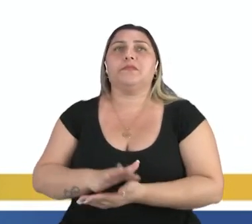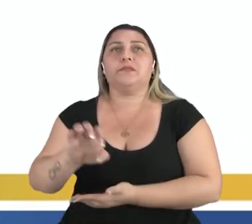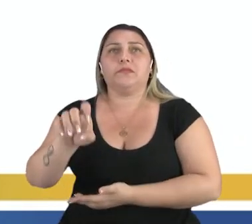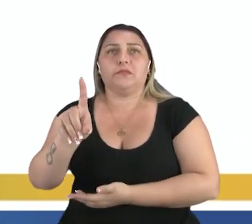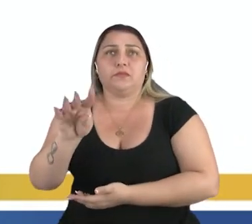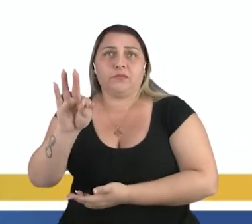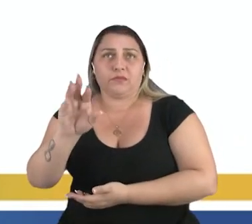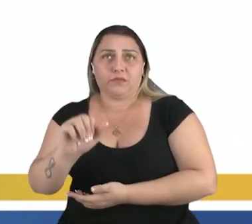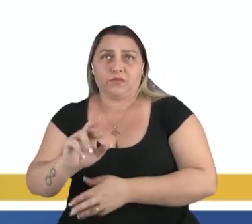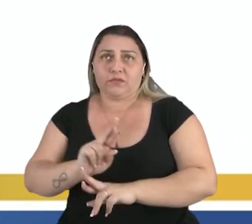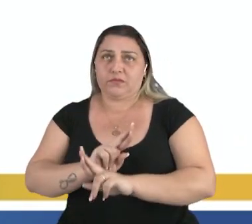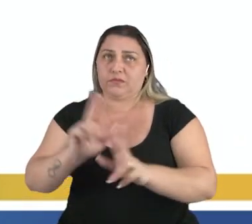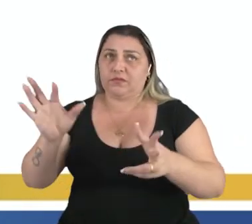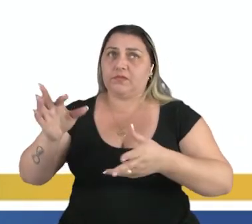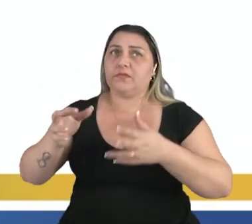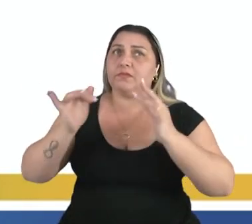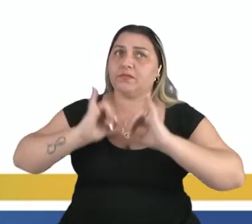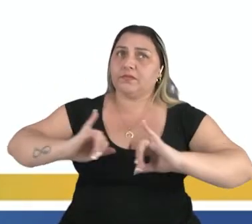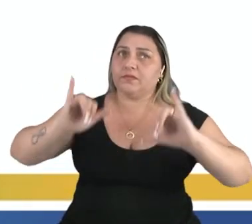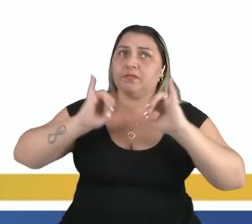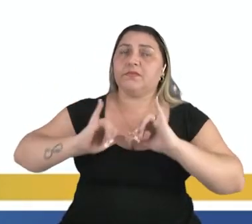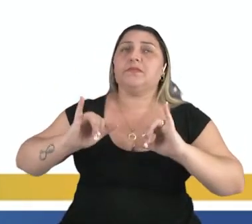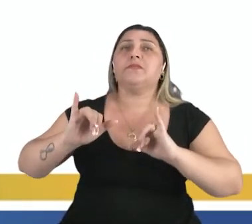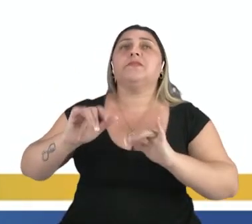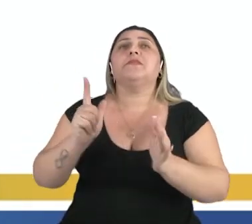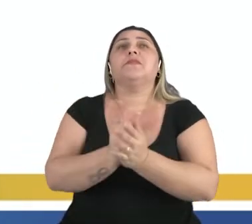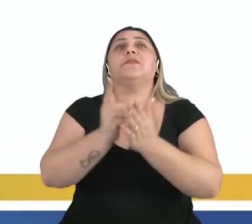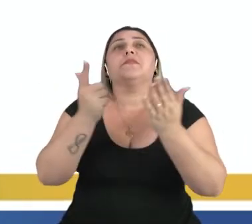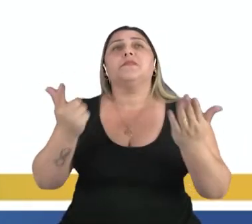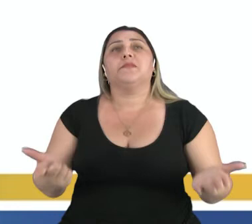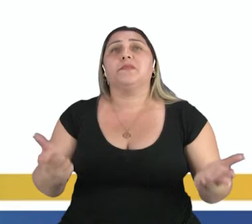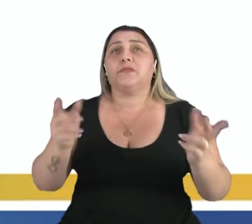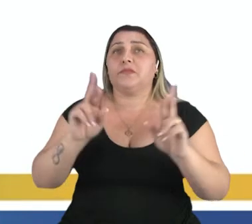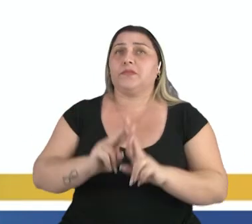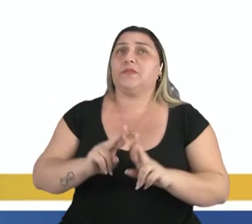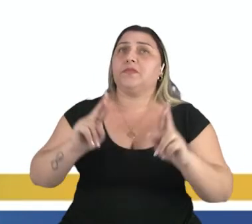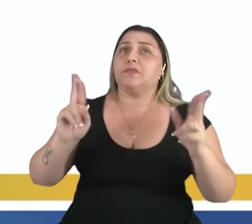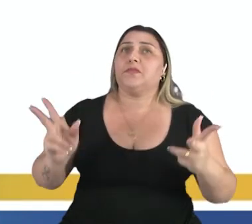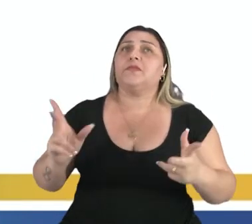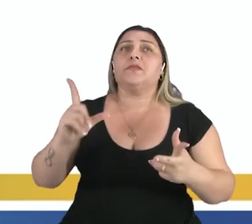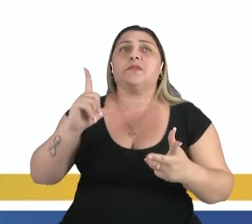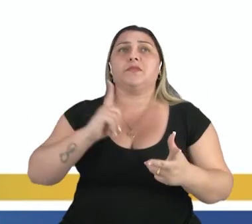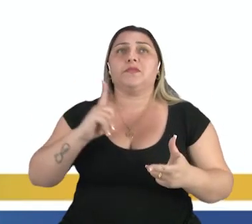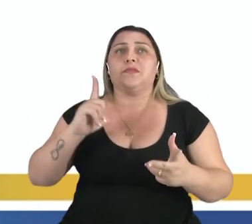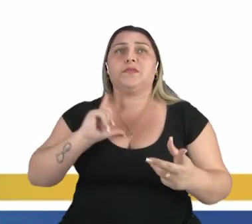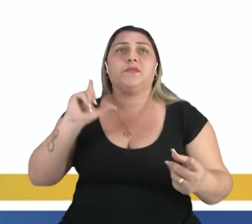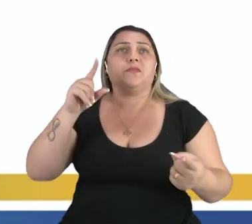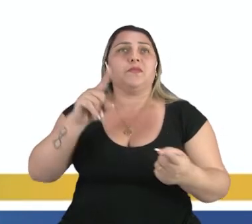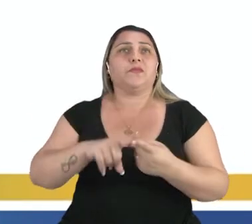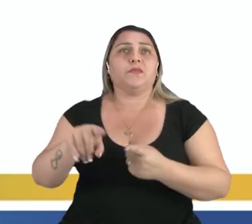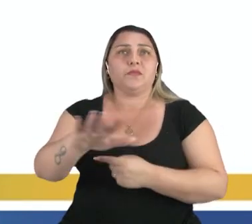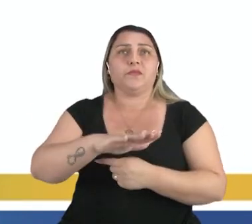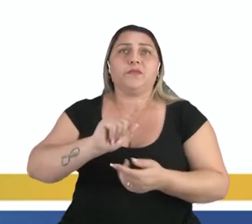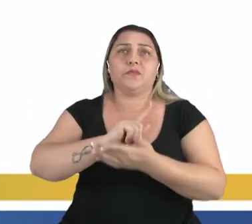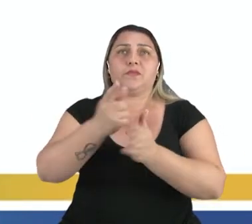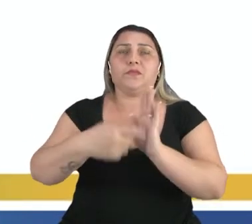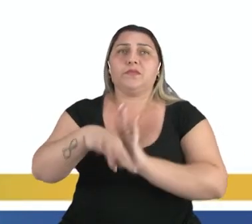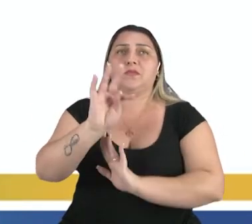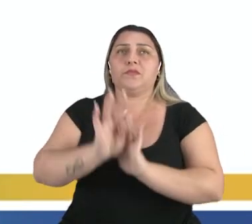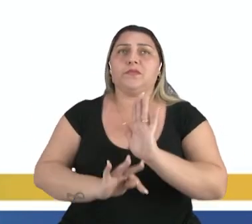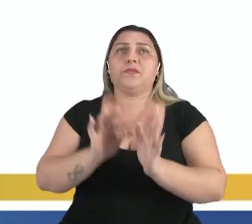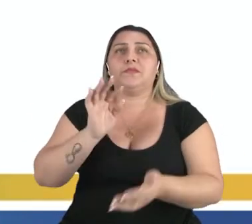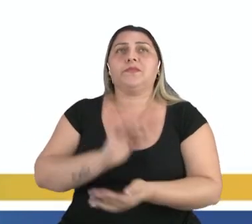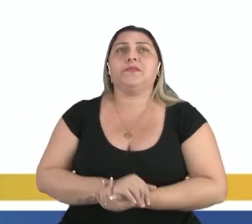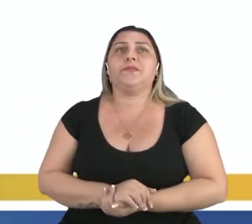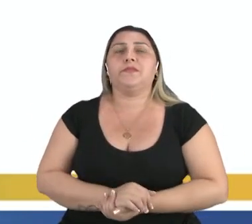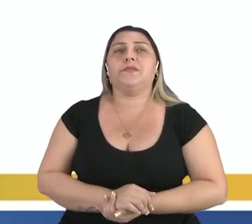editorial faz uma leitura diferenciada de uma notícia veiculada no jornal. Tal diferença traz à tona uma